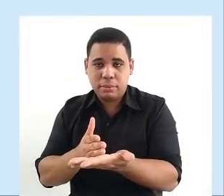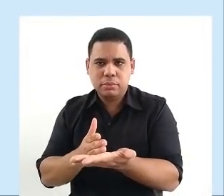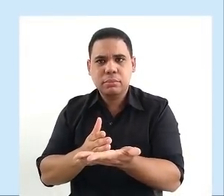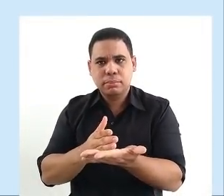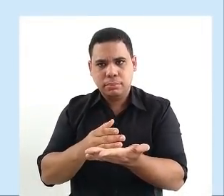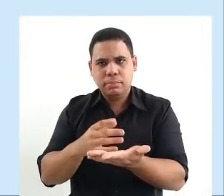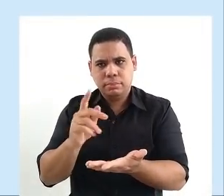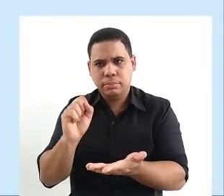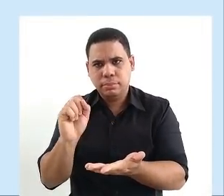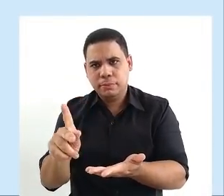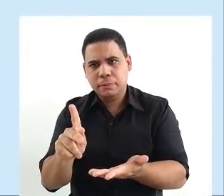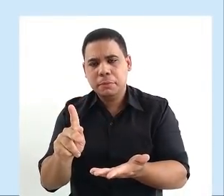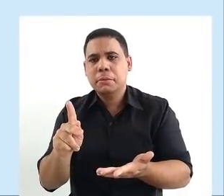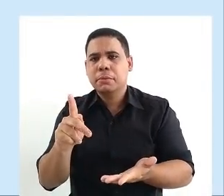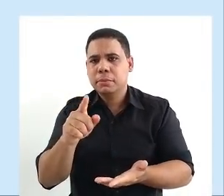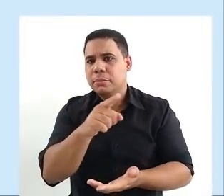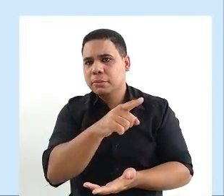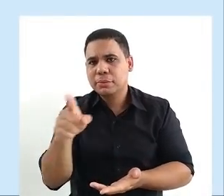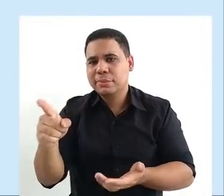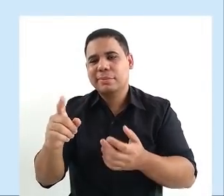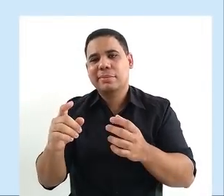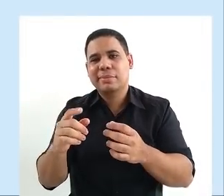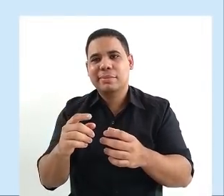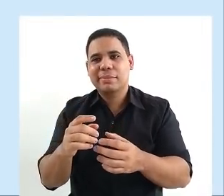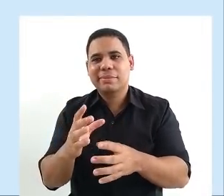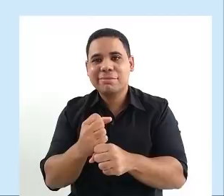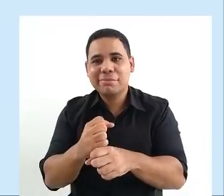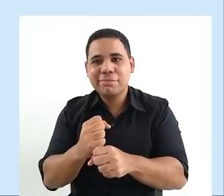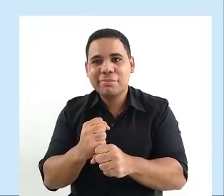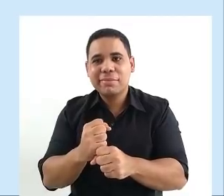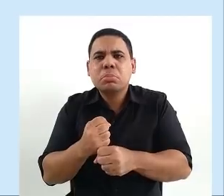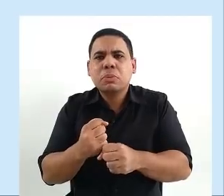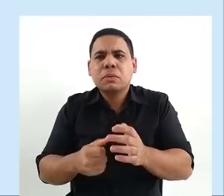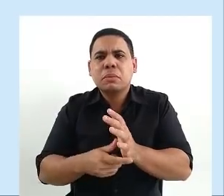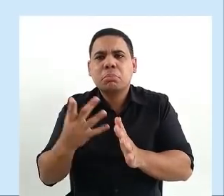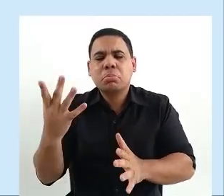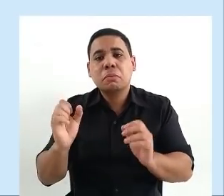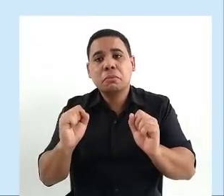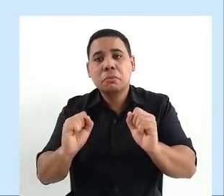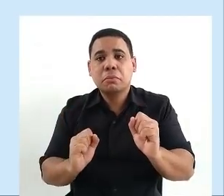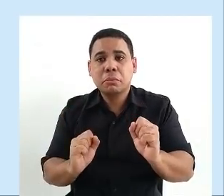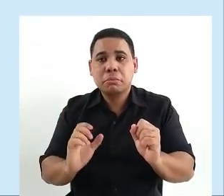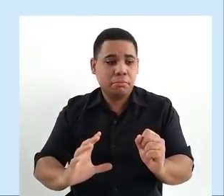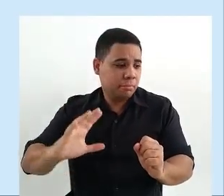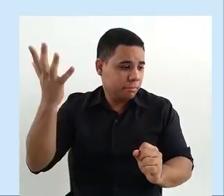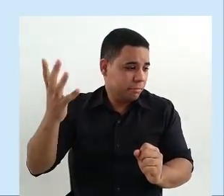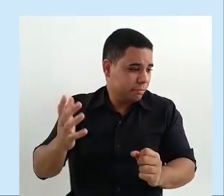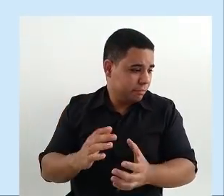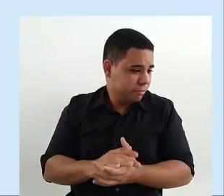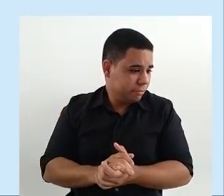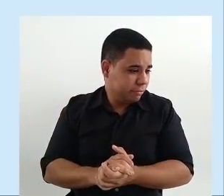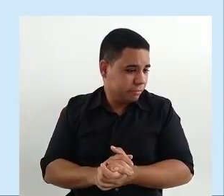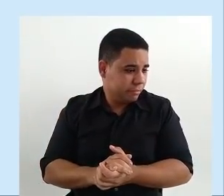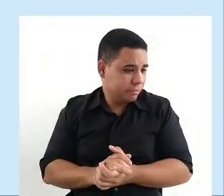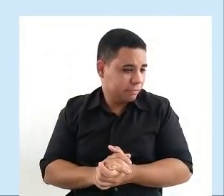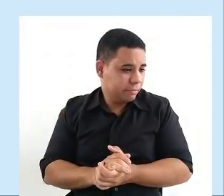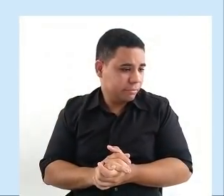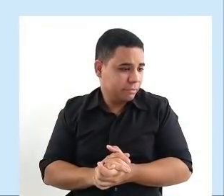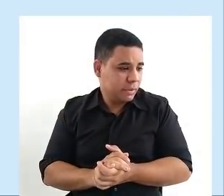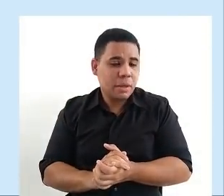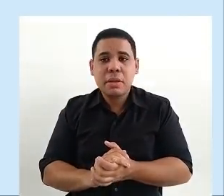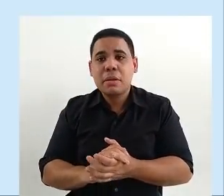é probabilidade? Eu já estou conseguindo imaginar, quantificar. Mas como é que eu posso calcular a probabilidade?